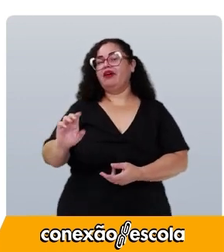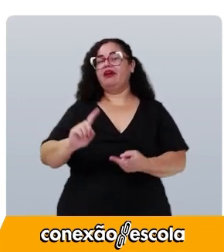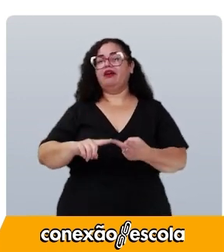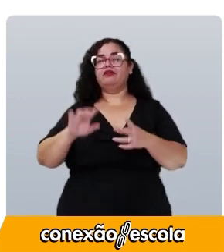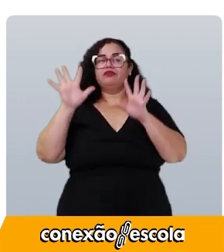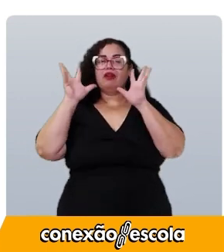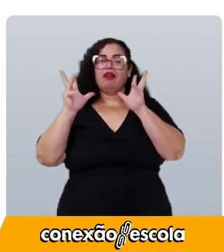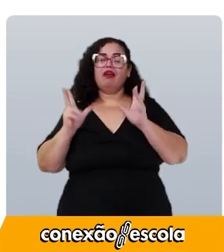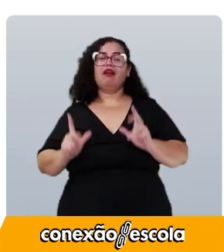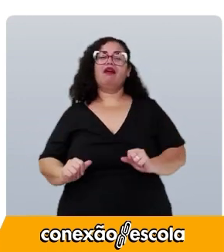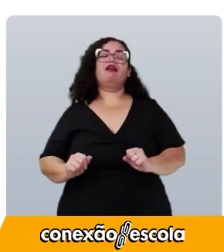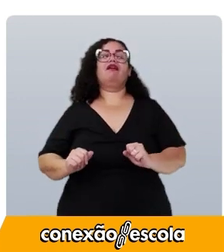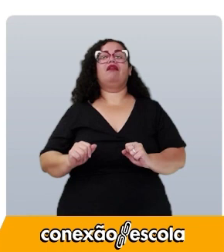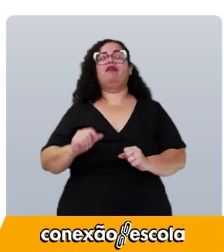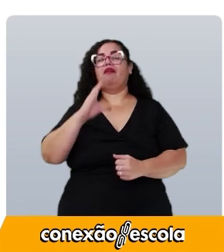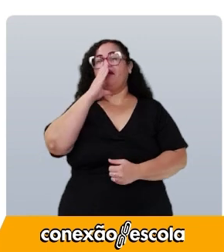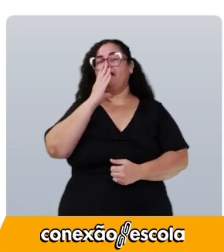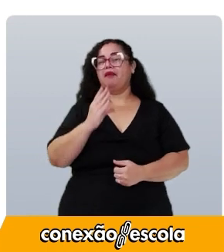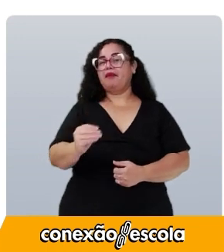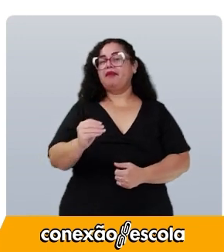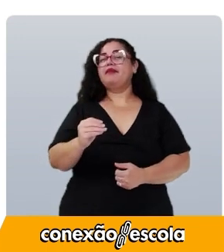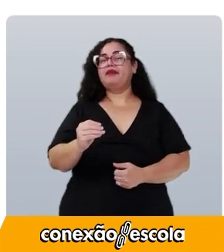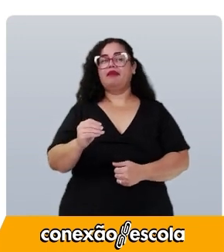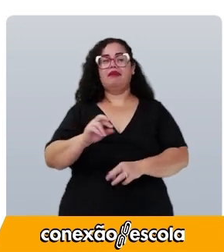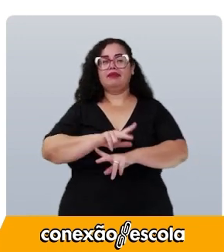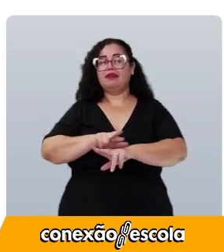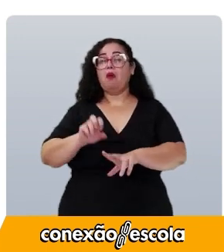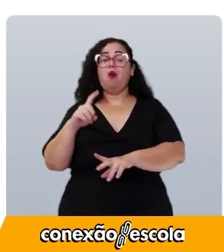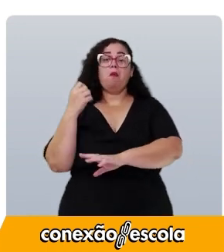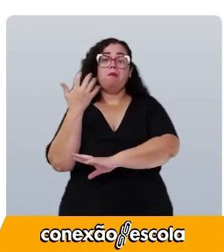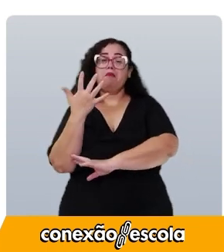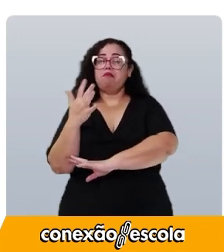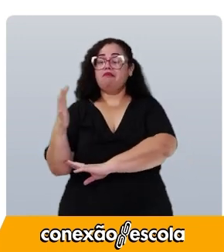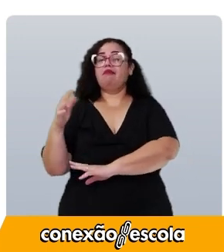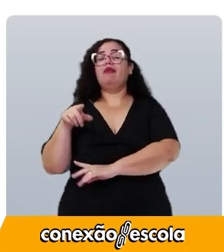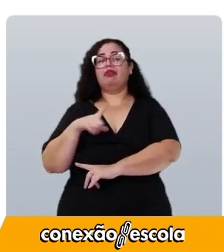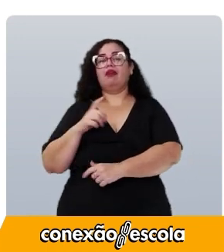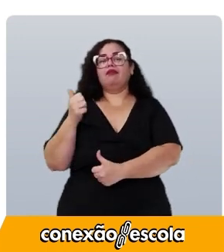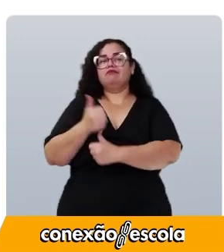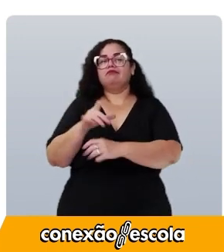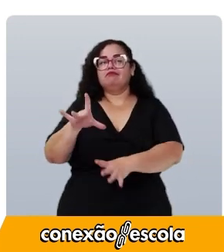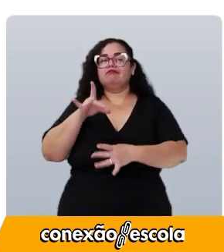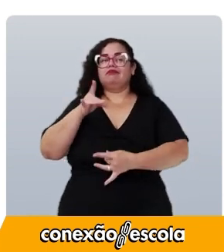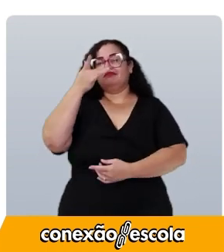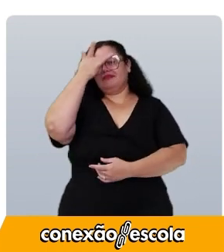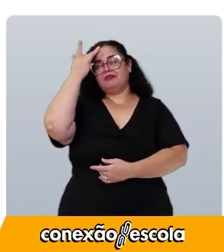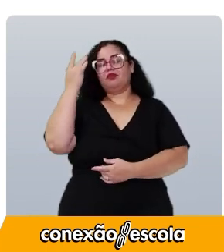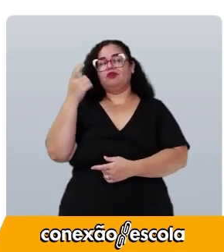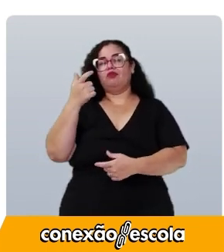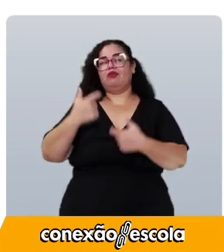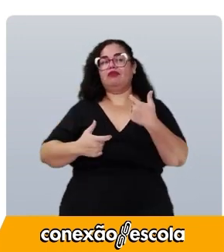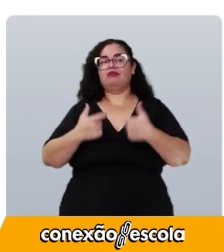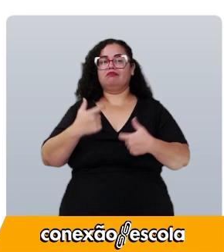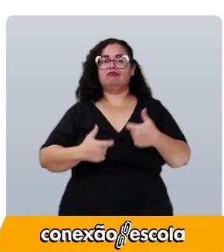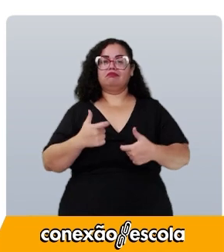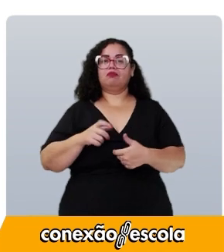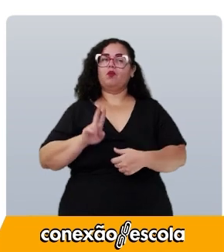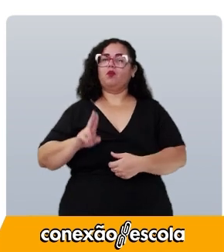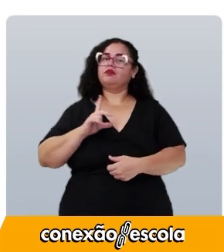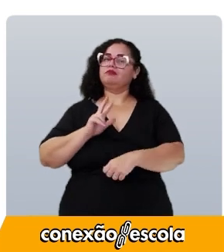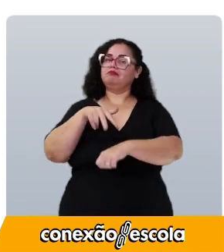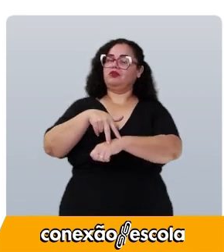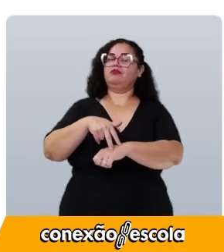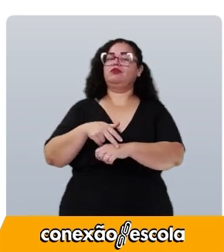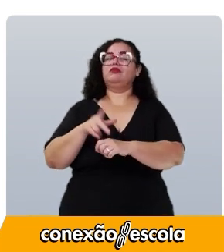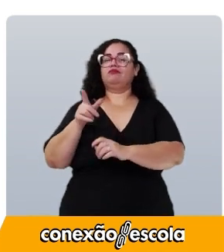elefante, leão, raposa, animais, e até plantas costumam ser os personagens, os protagonistas